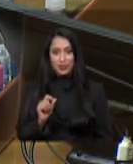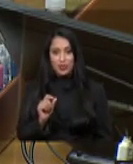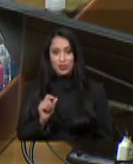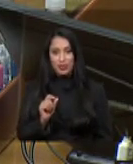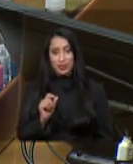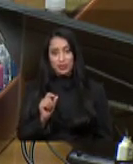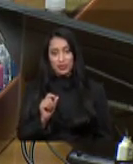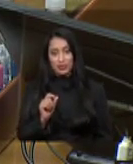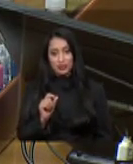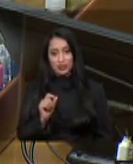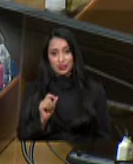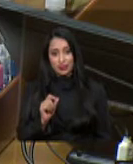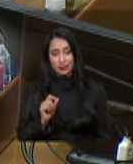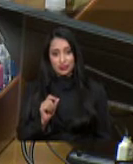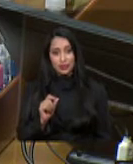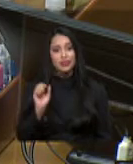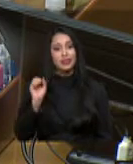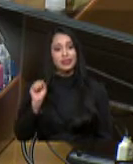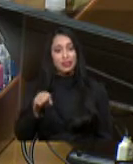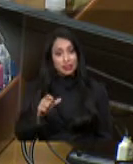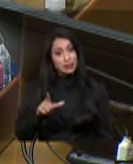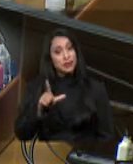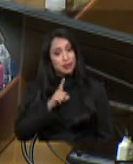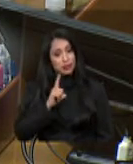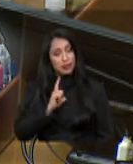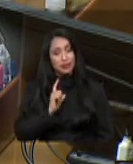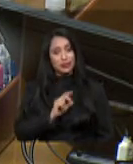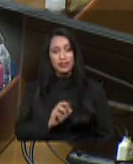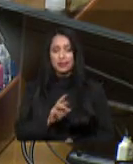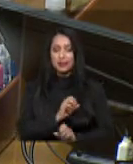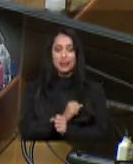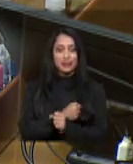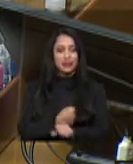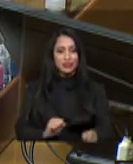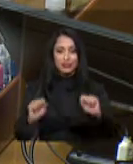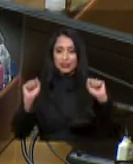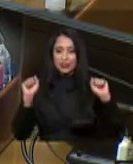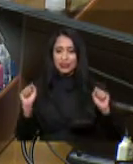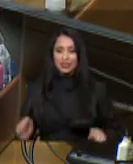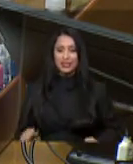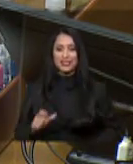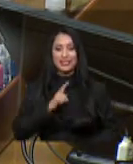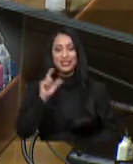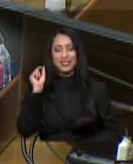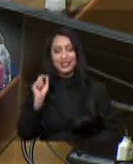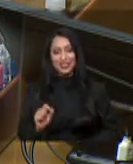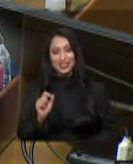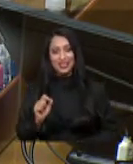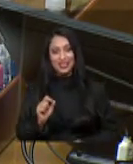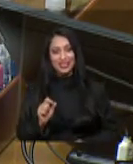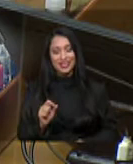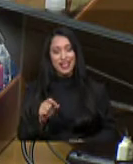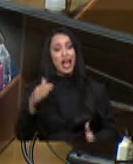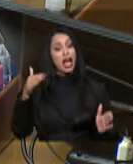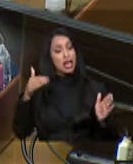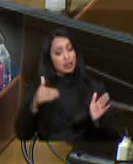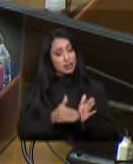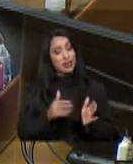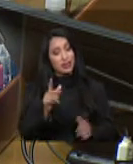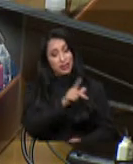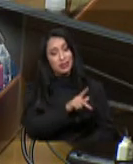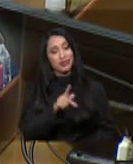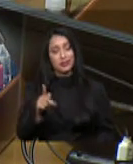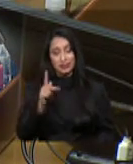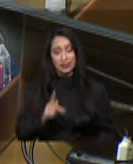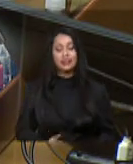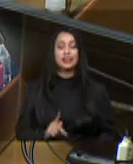constitucional, aí sim nós temos essa impossibilidade e deixamos claro que até que o presidente possa cuidar dessa matéria,